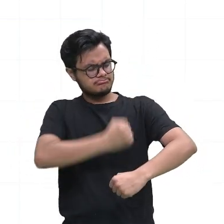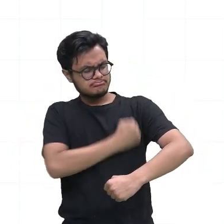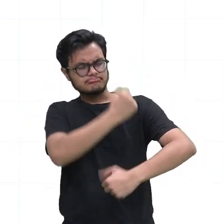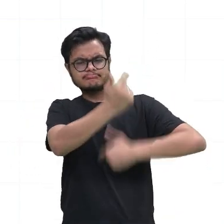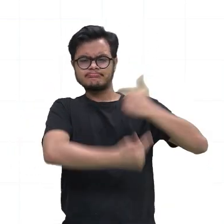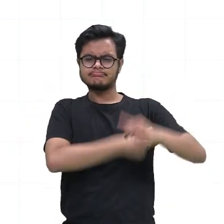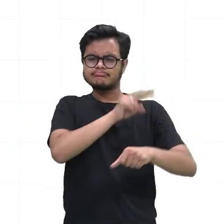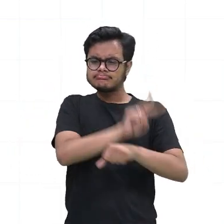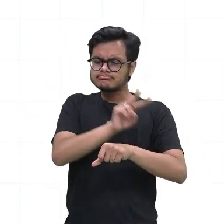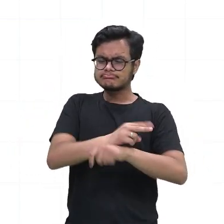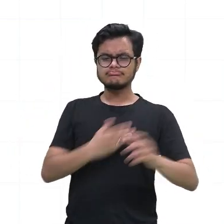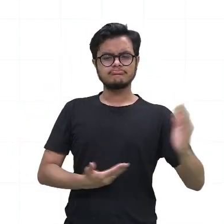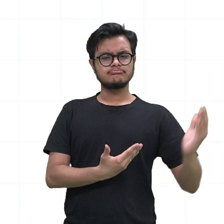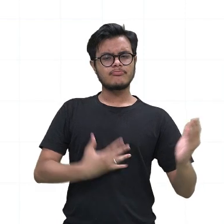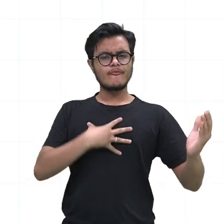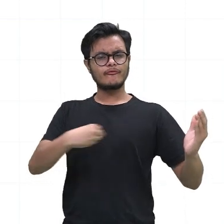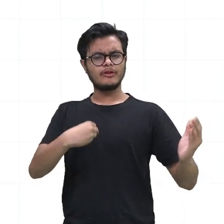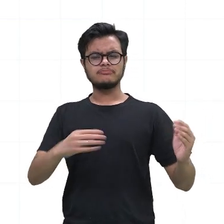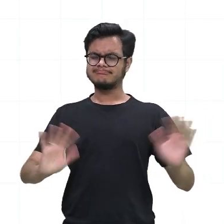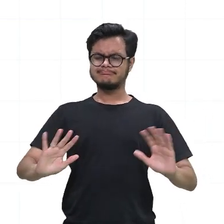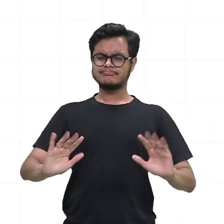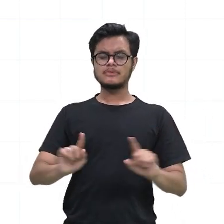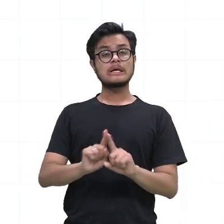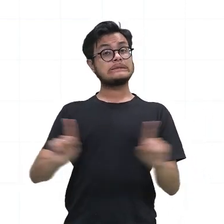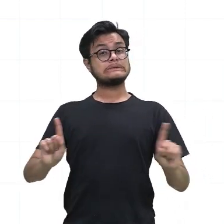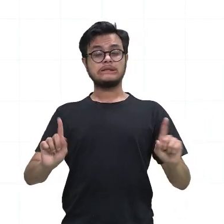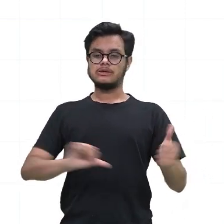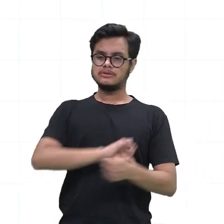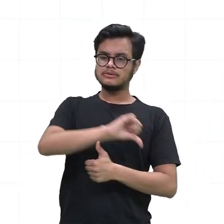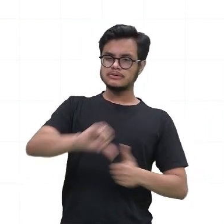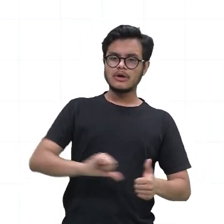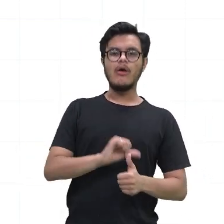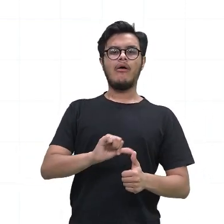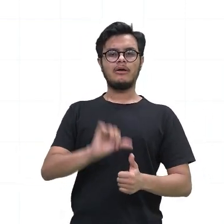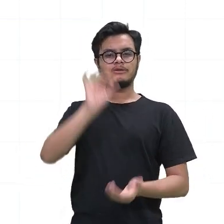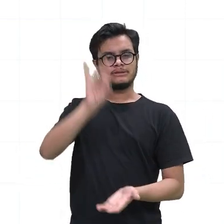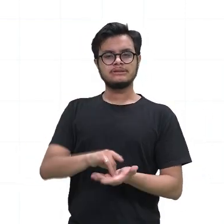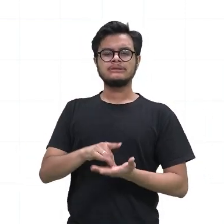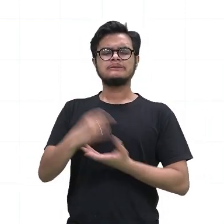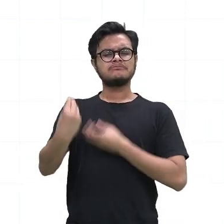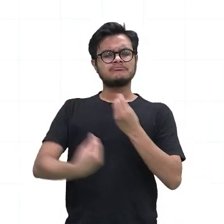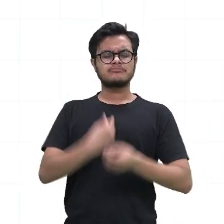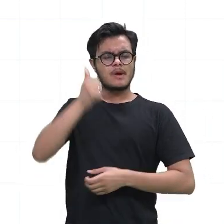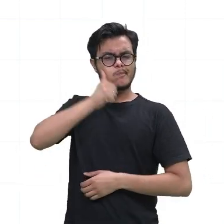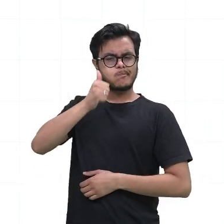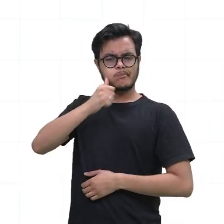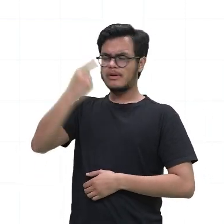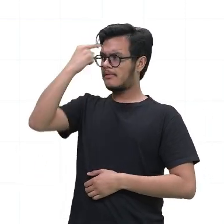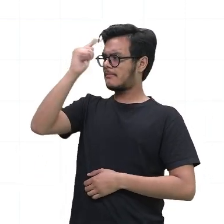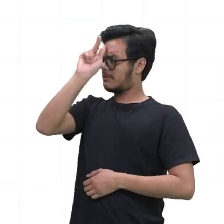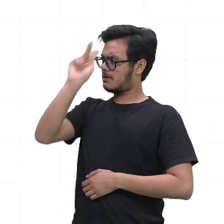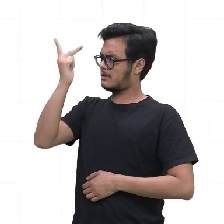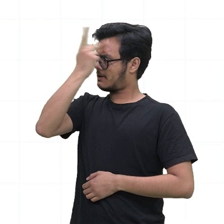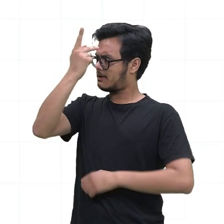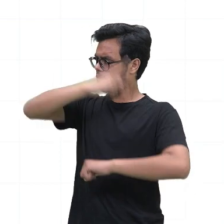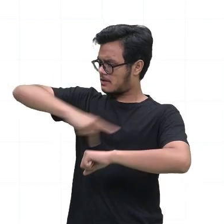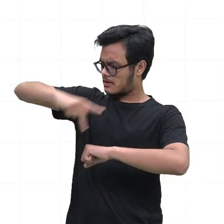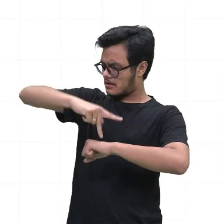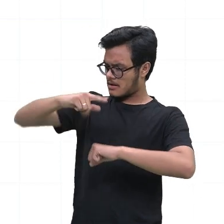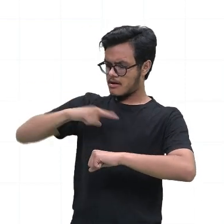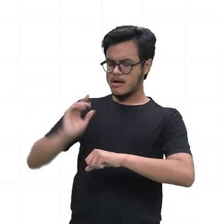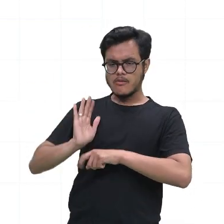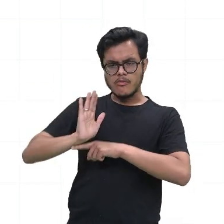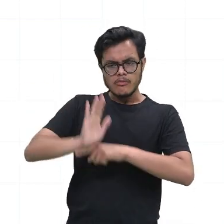das crianças por um dia. O momento mudou a forma como as mulheres eram vistas no país e ajudou a